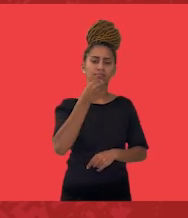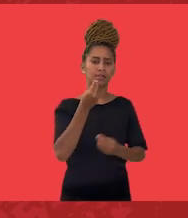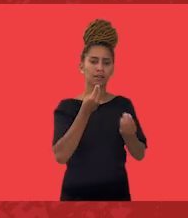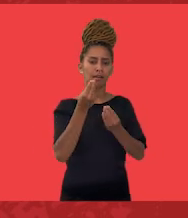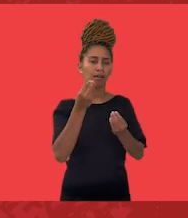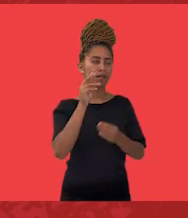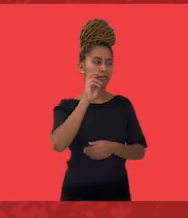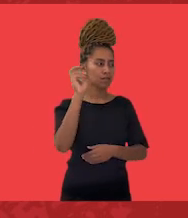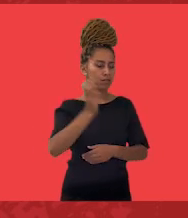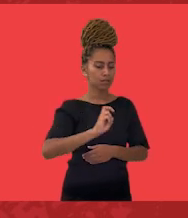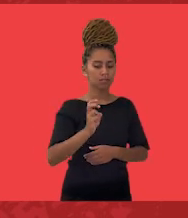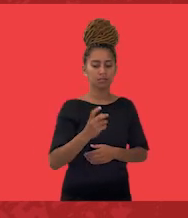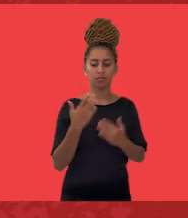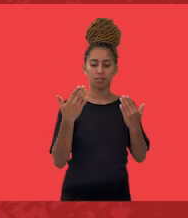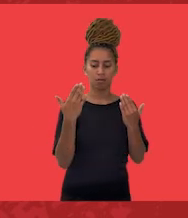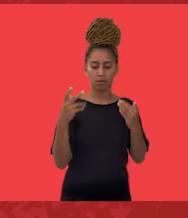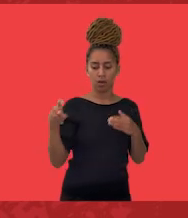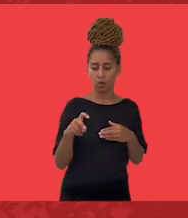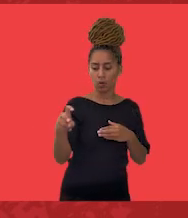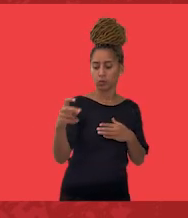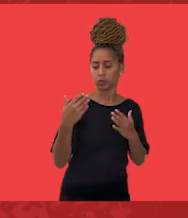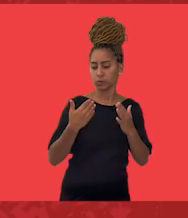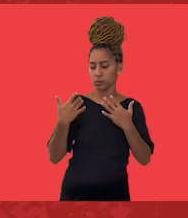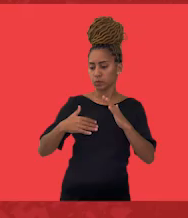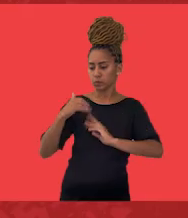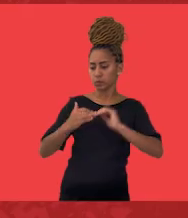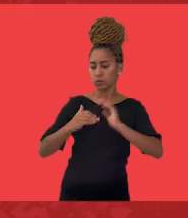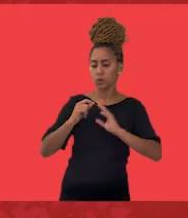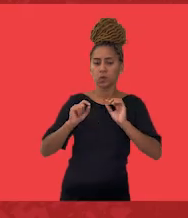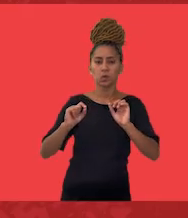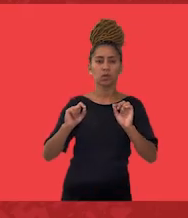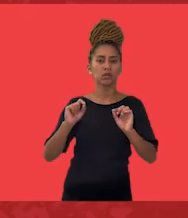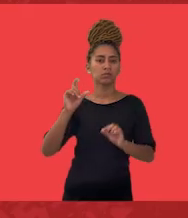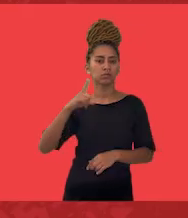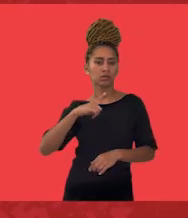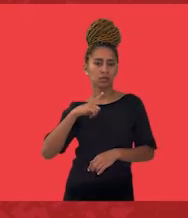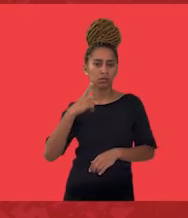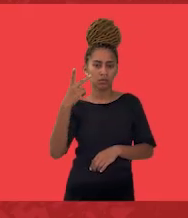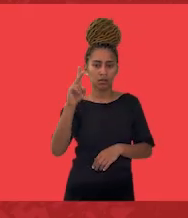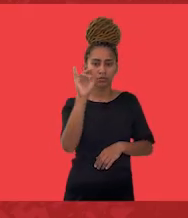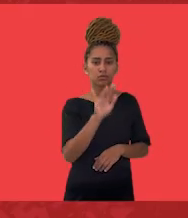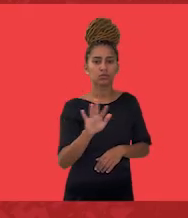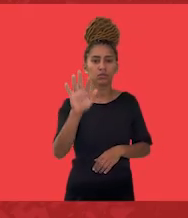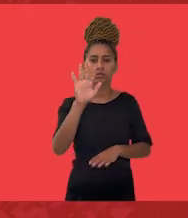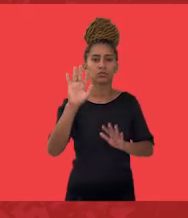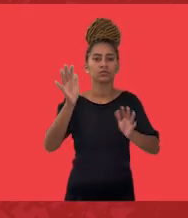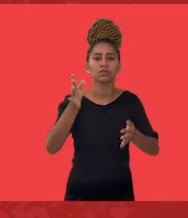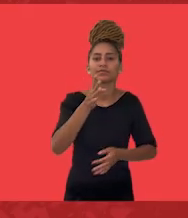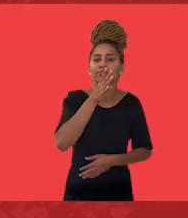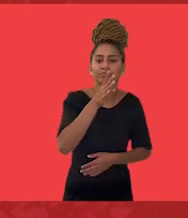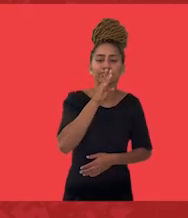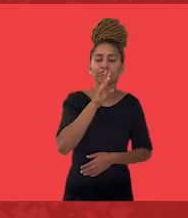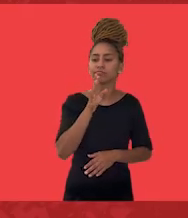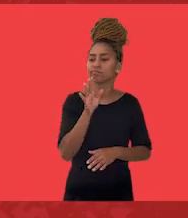do mundo. Maísa sorri, apanha a pequena pedra onde, à